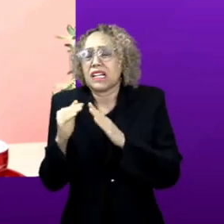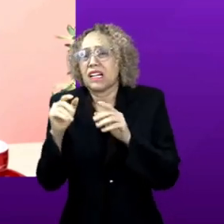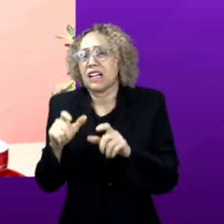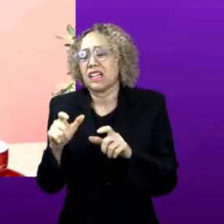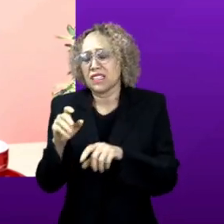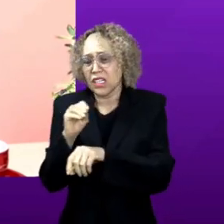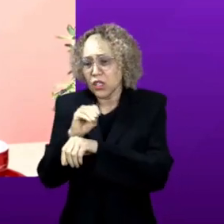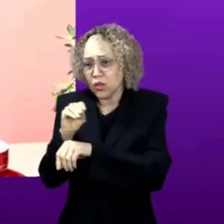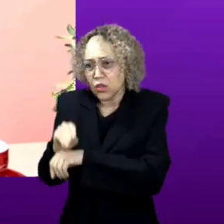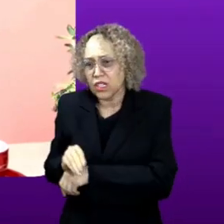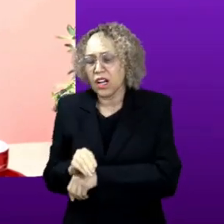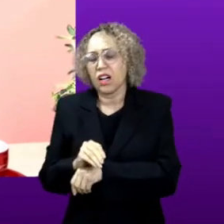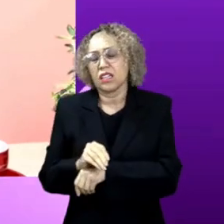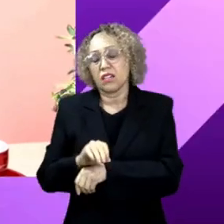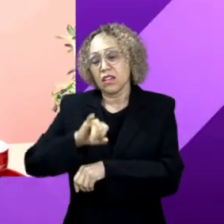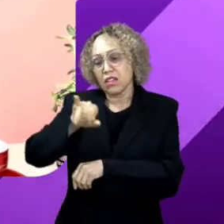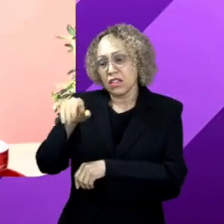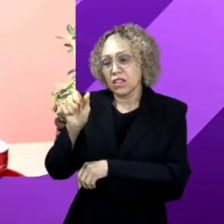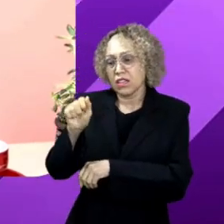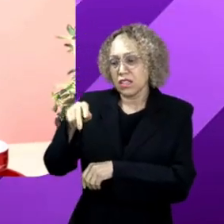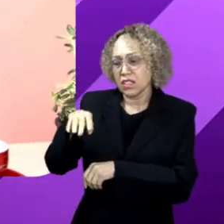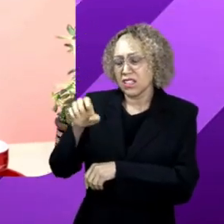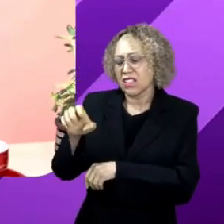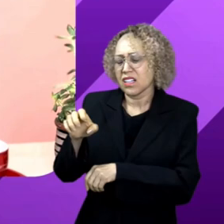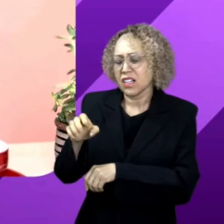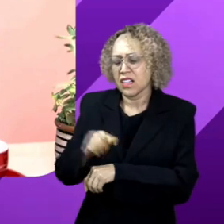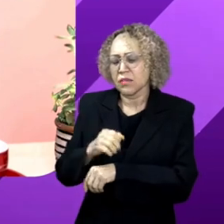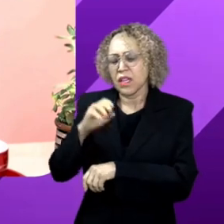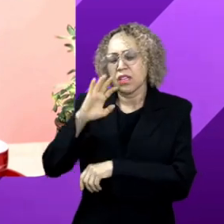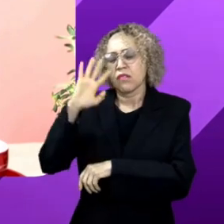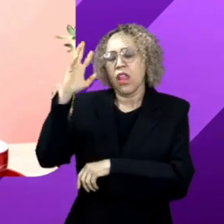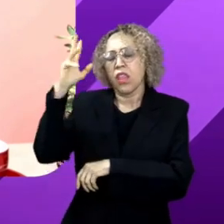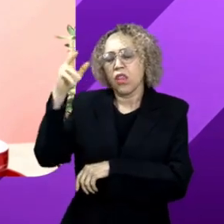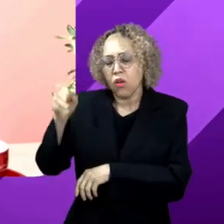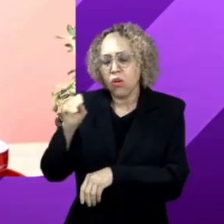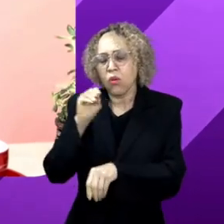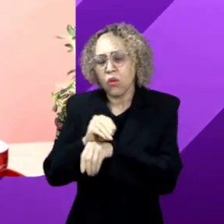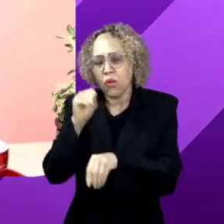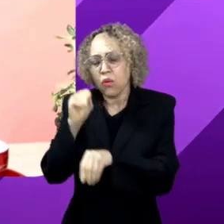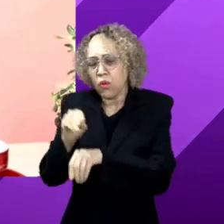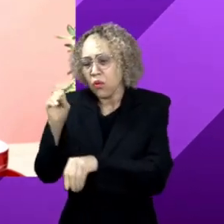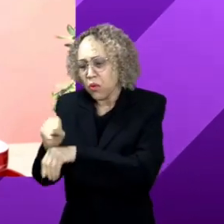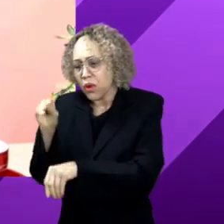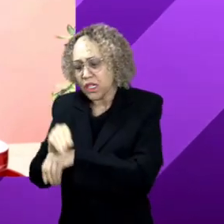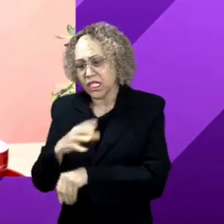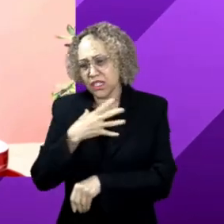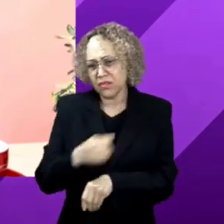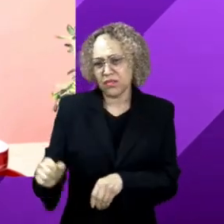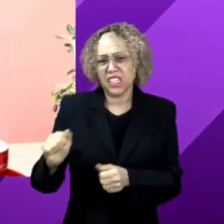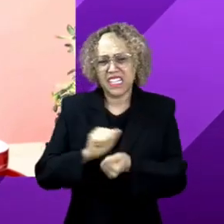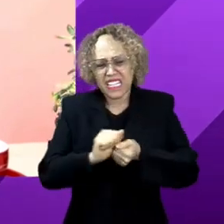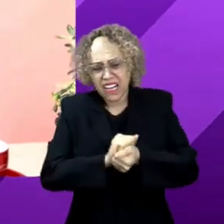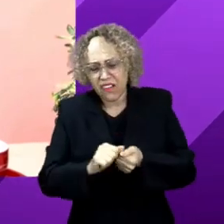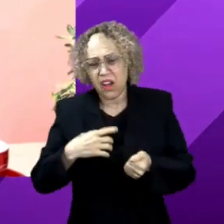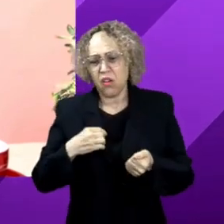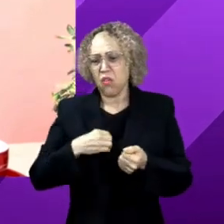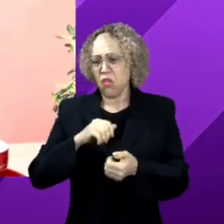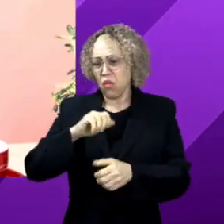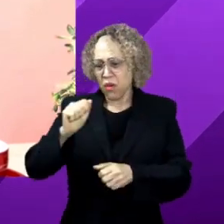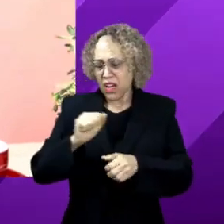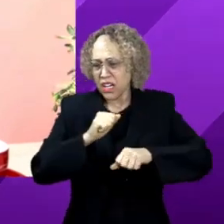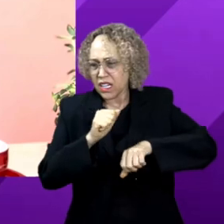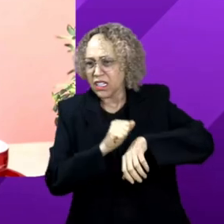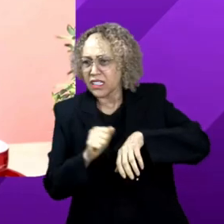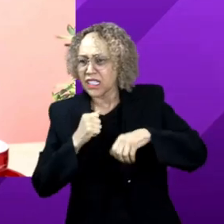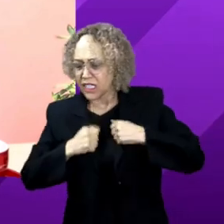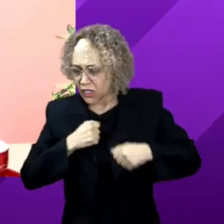fio ninando os que choravam, lavou montanhas de roupa, banhou montões de crianças, correu do mercado à